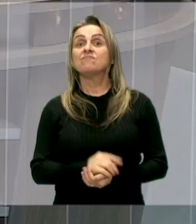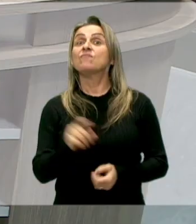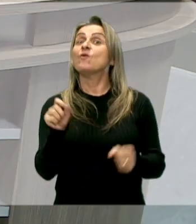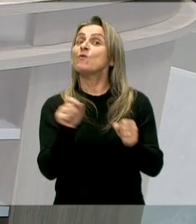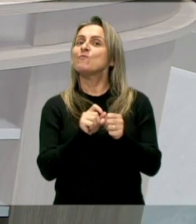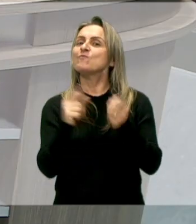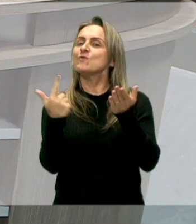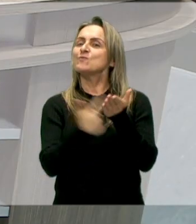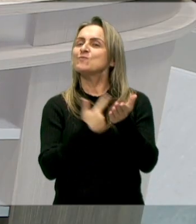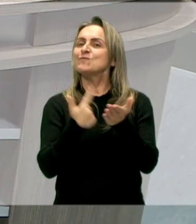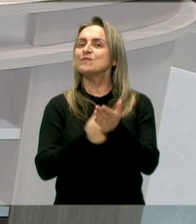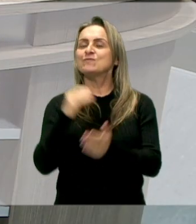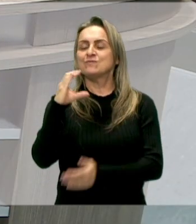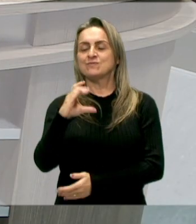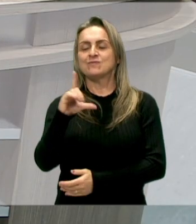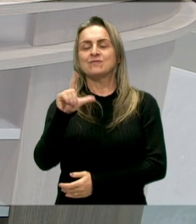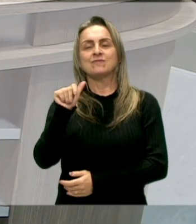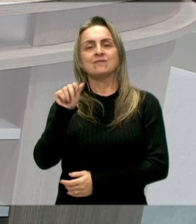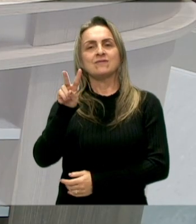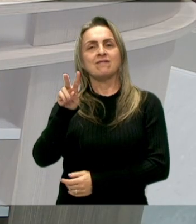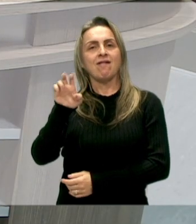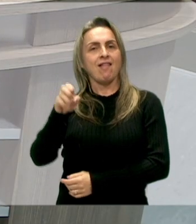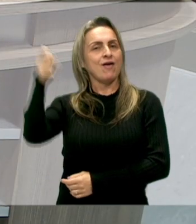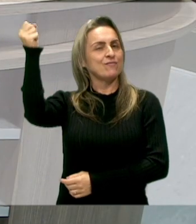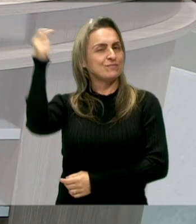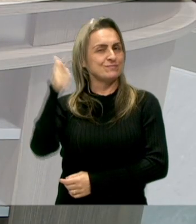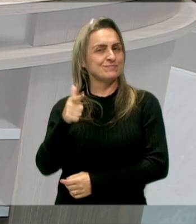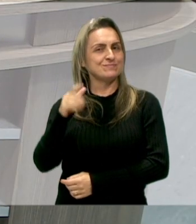Clave de Sol, Clave de Mar,